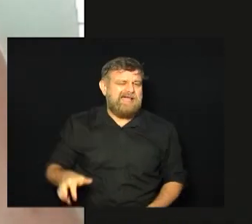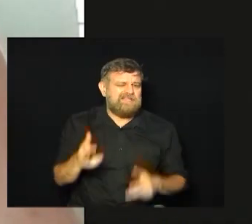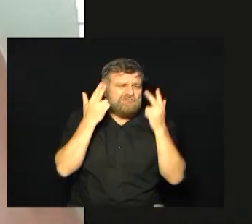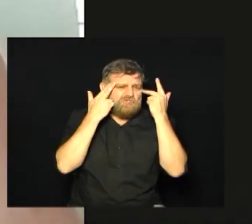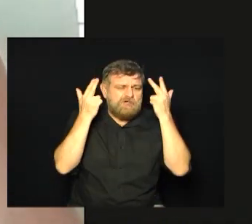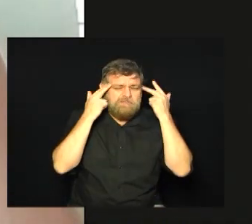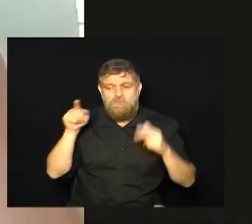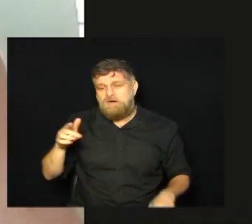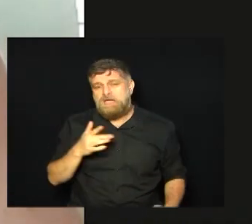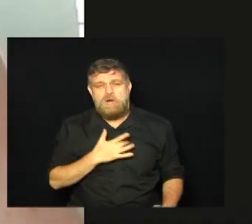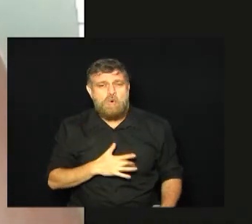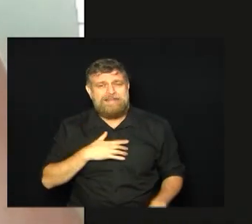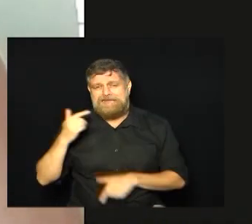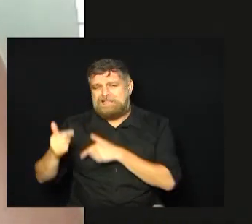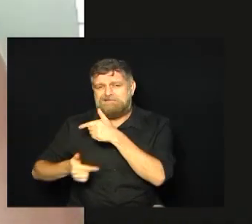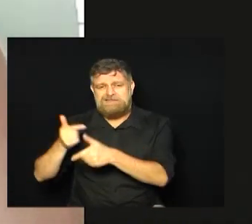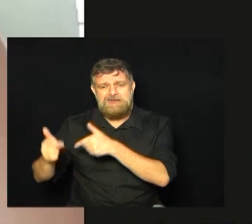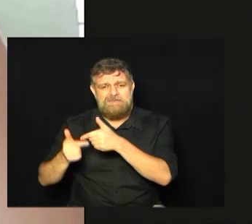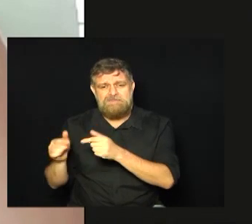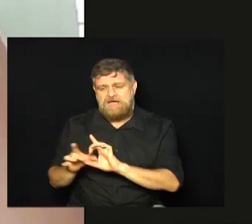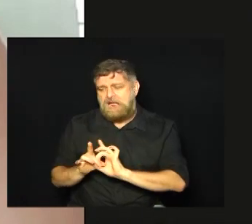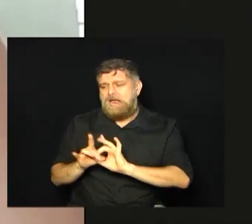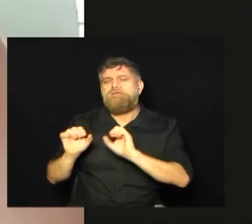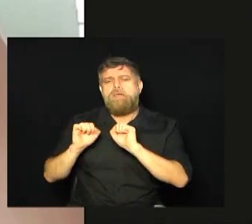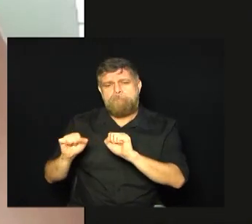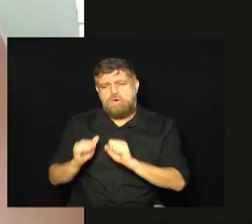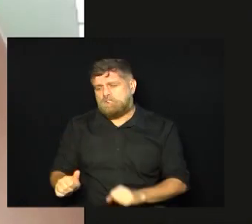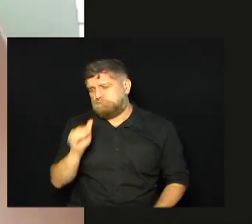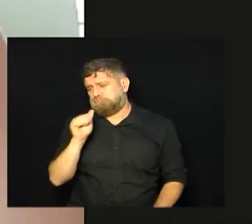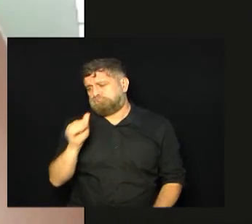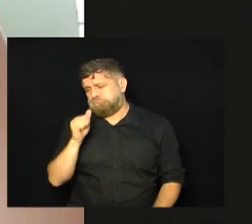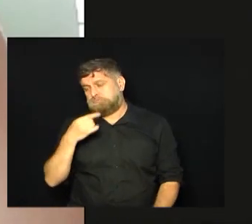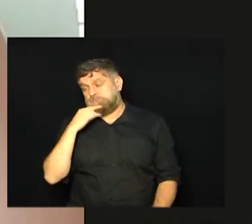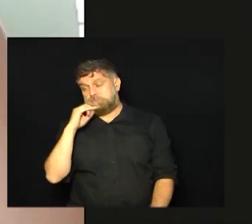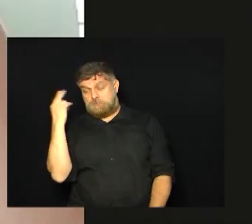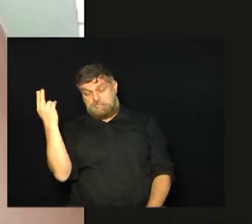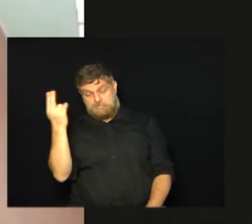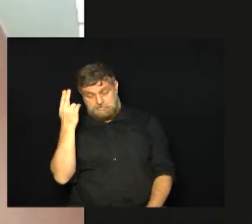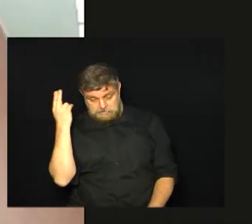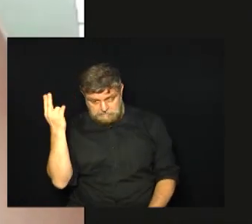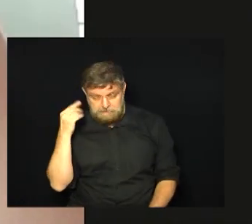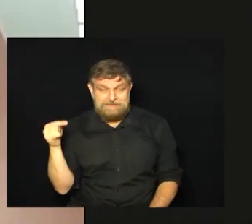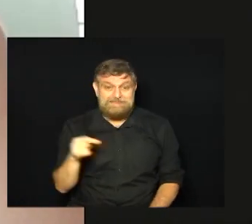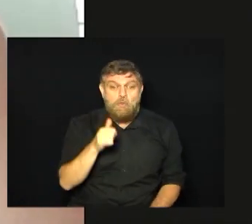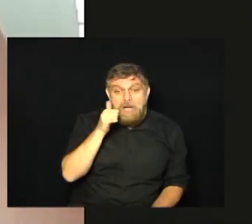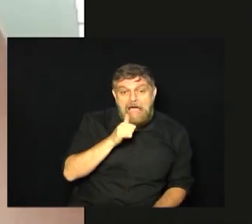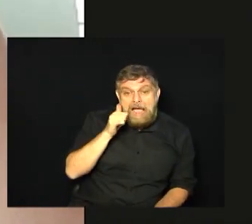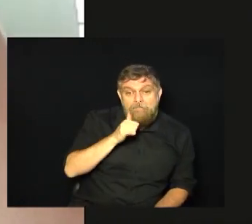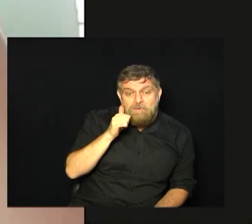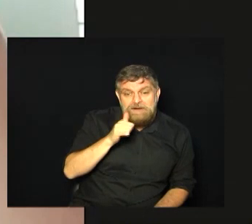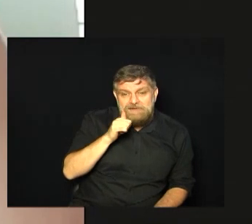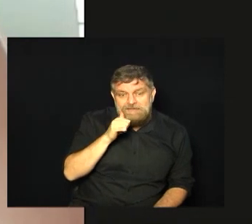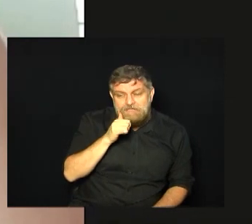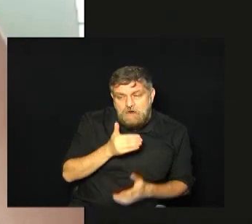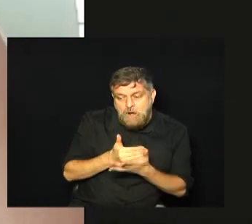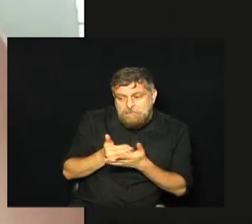Nossa, coitado, ele trabalha tanto, deixa ele se divertir um pouco, espairecer. E ela só